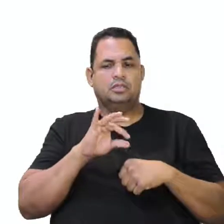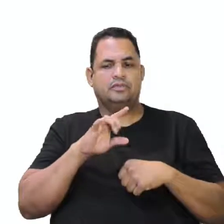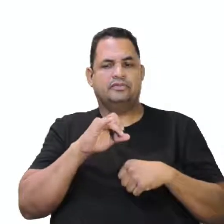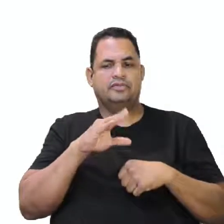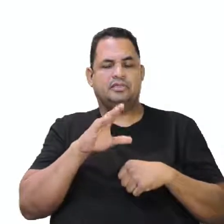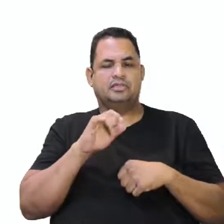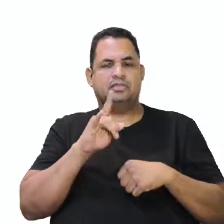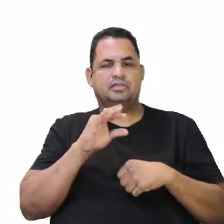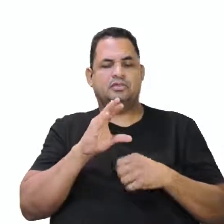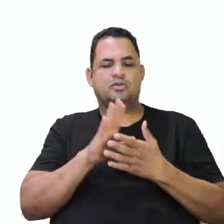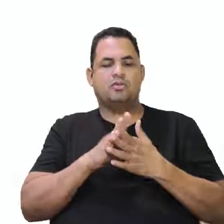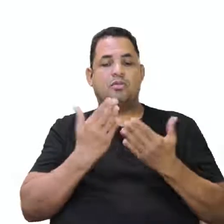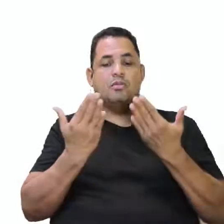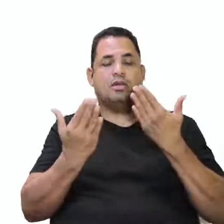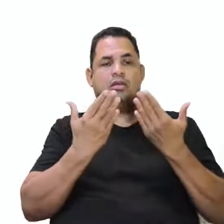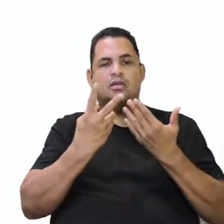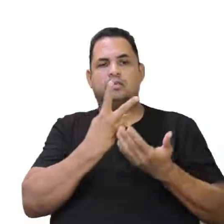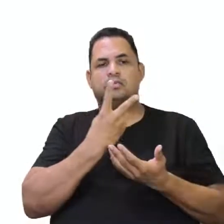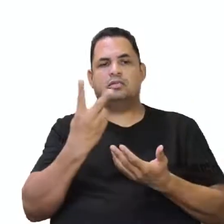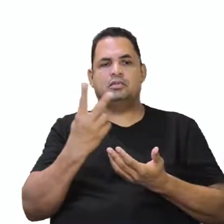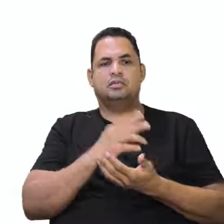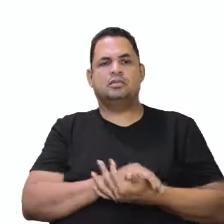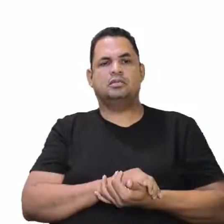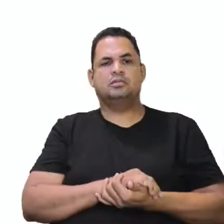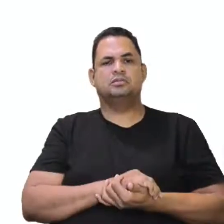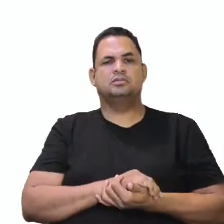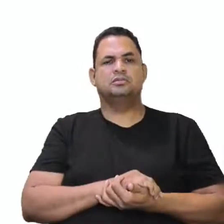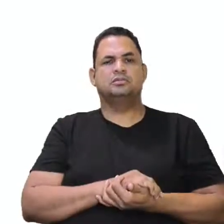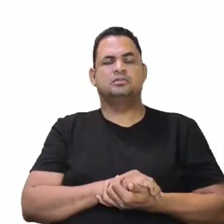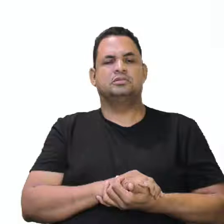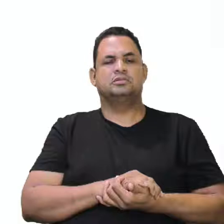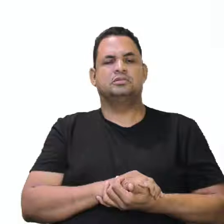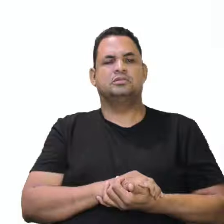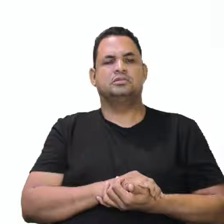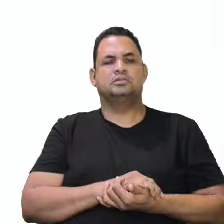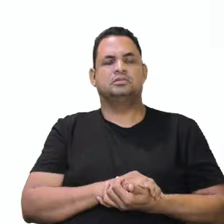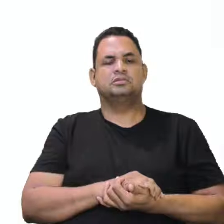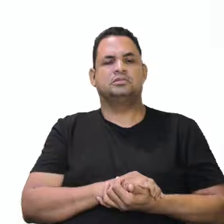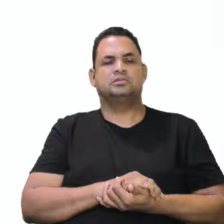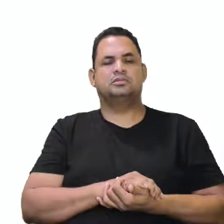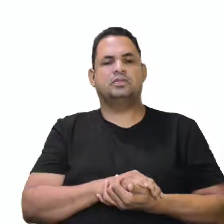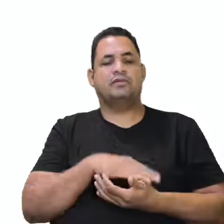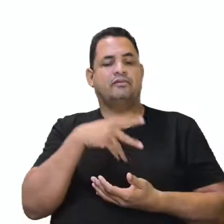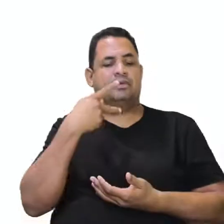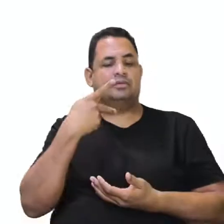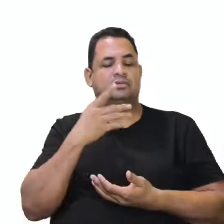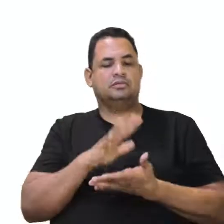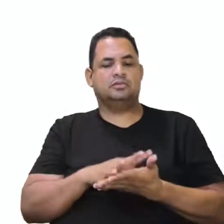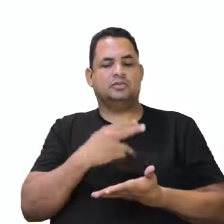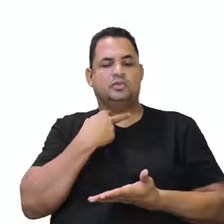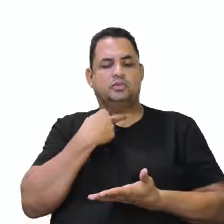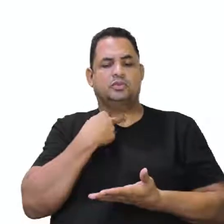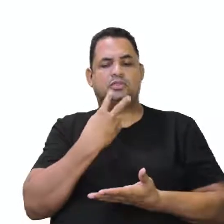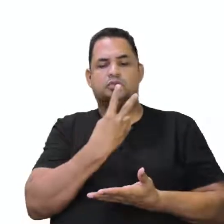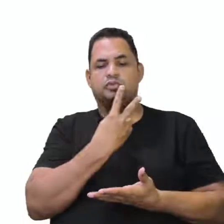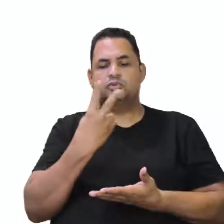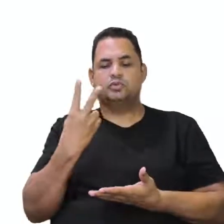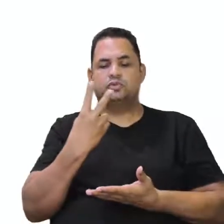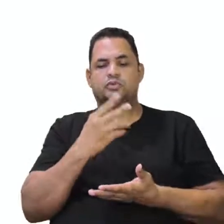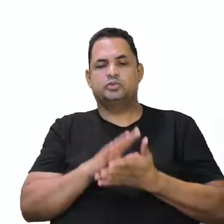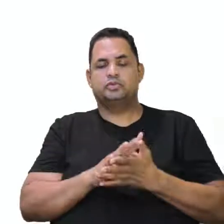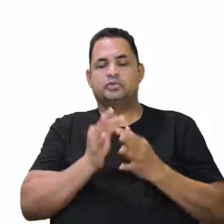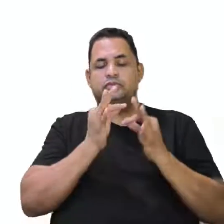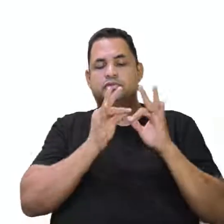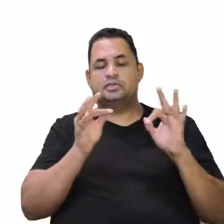eu comparava eles sempre. Então, olha aí, ó. There isn't nothing to do. Comentei para vocês que eu não posso ter dupla negativa